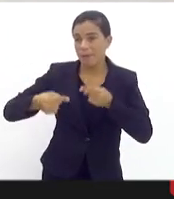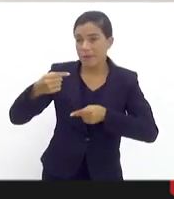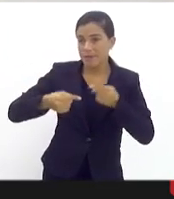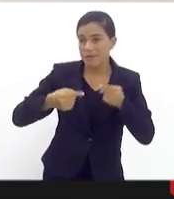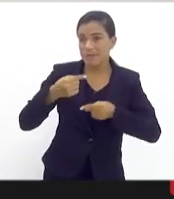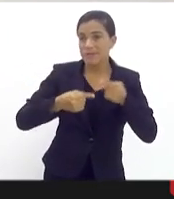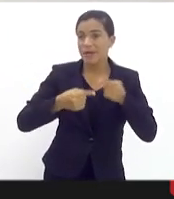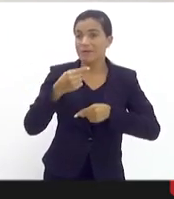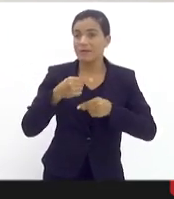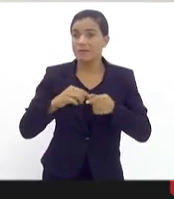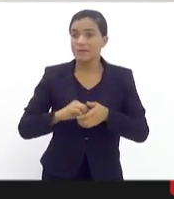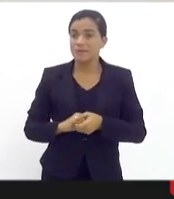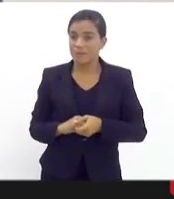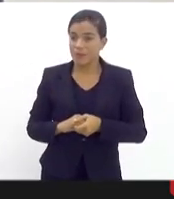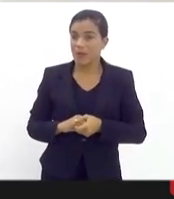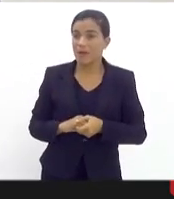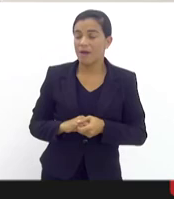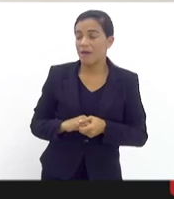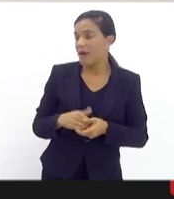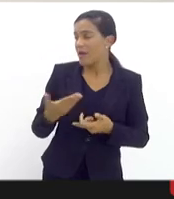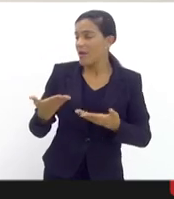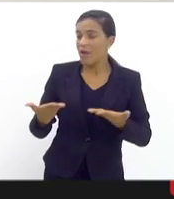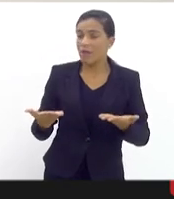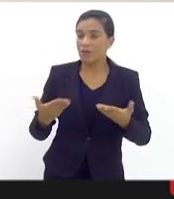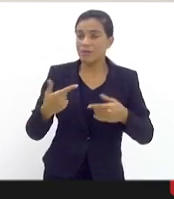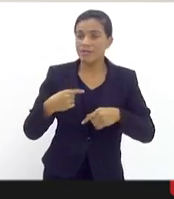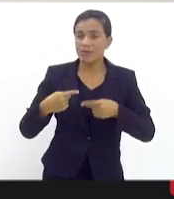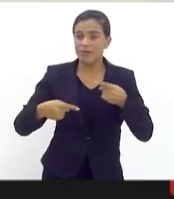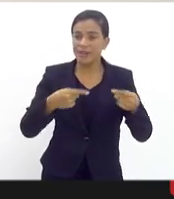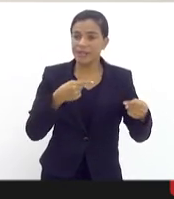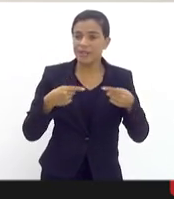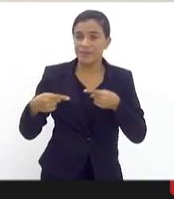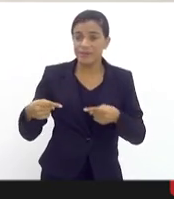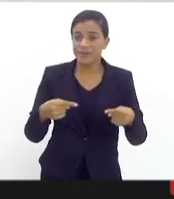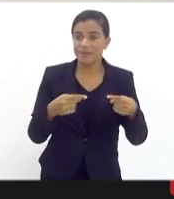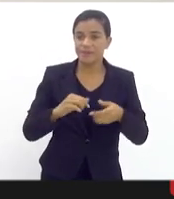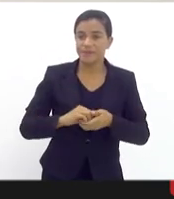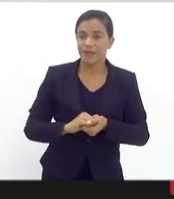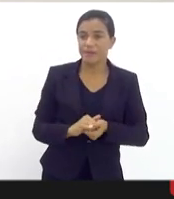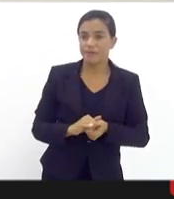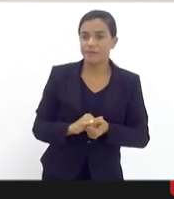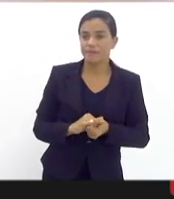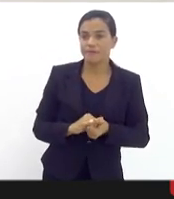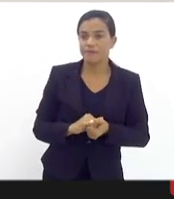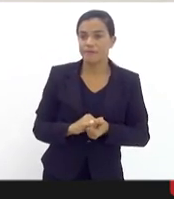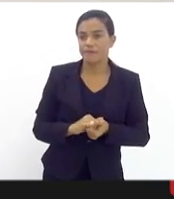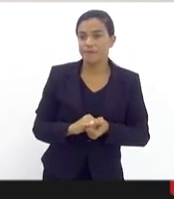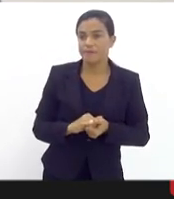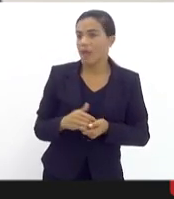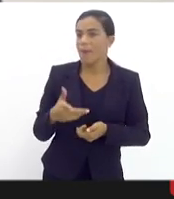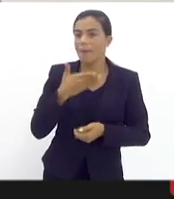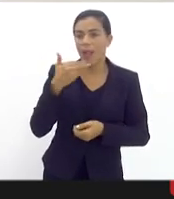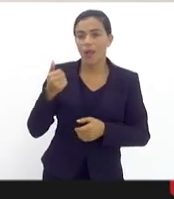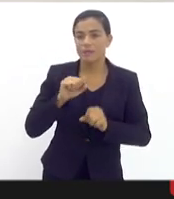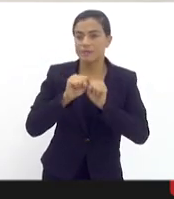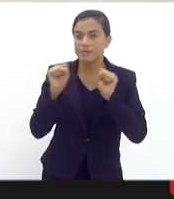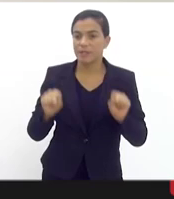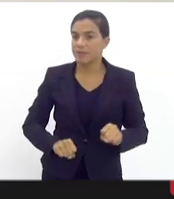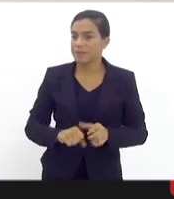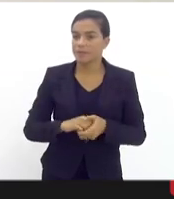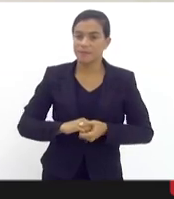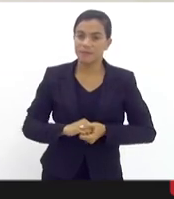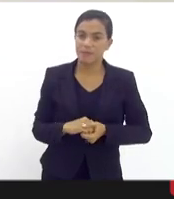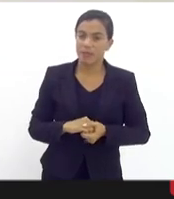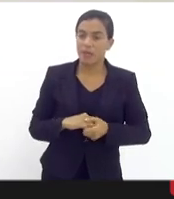coloca em xeque aquilo que antes funcionava, não estou dizendo que necessariamente era absolutamente o melhor sistema, né? Mas